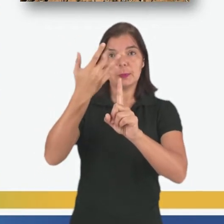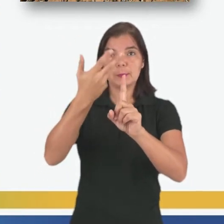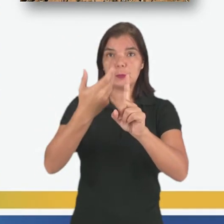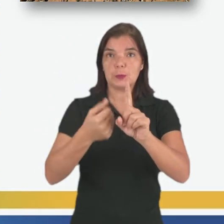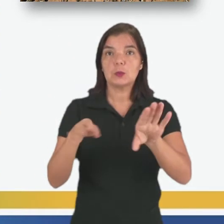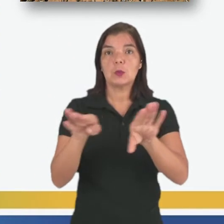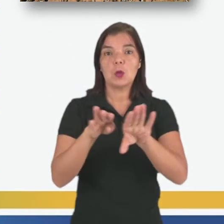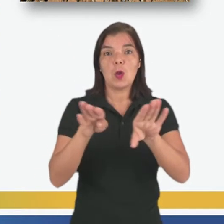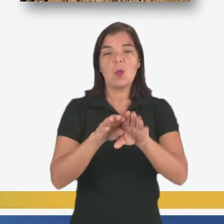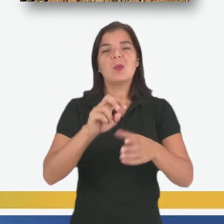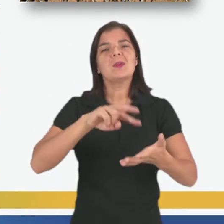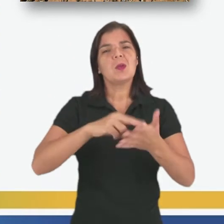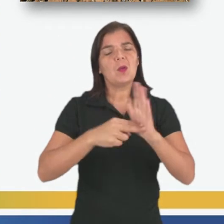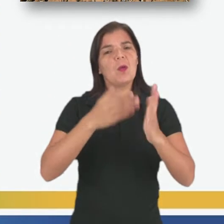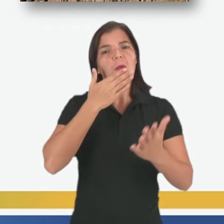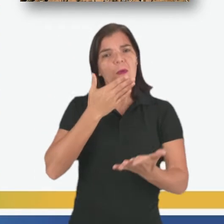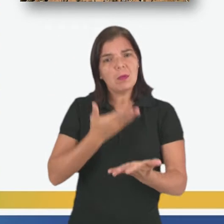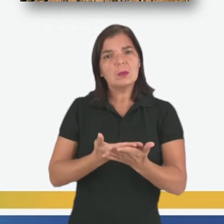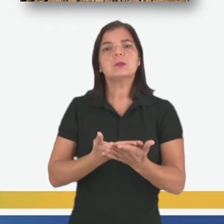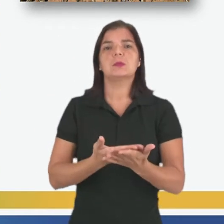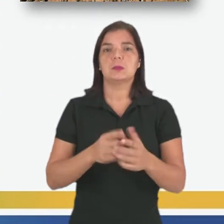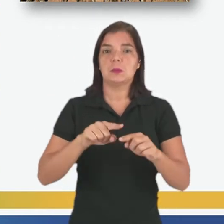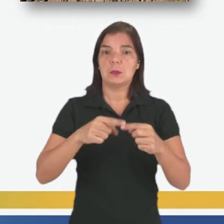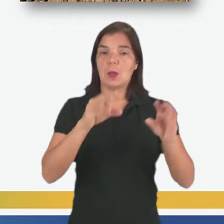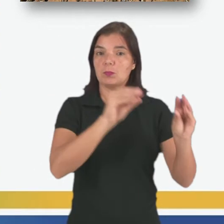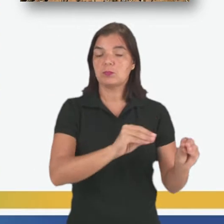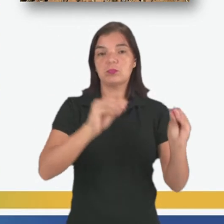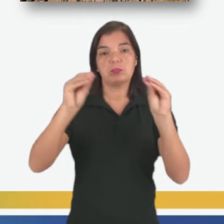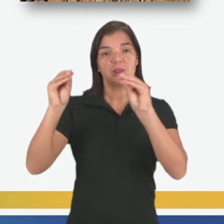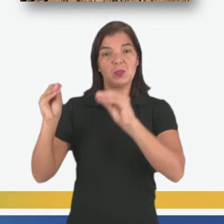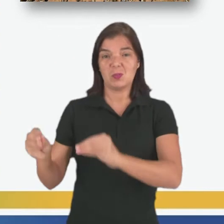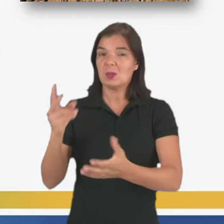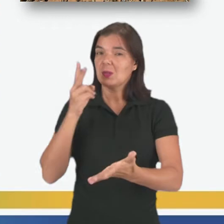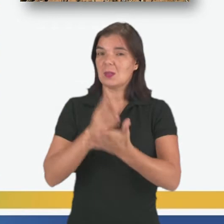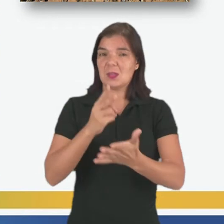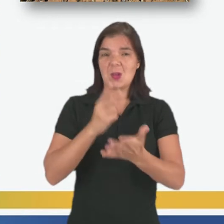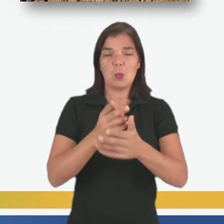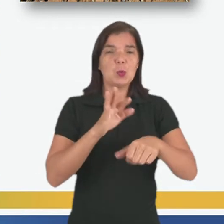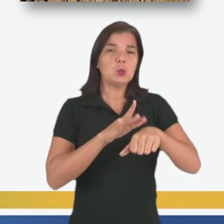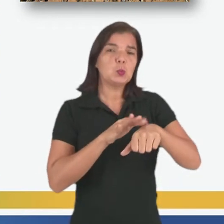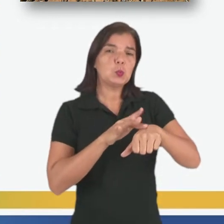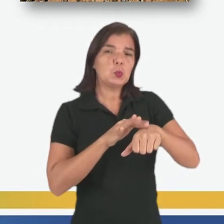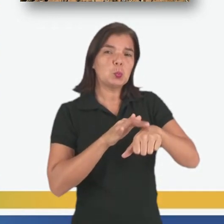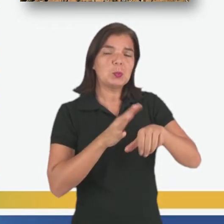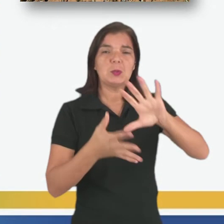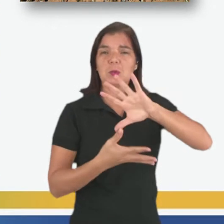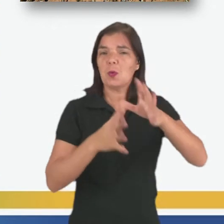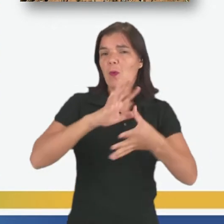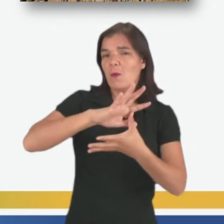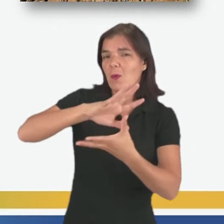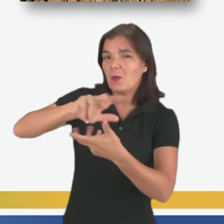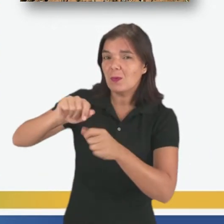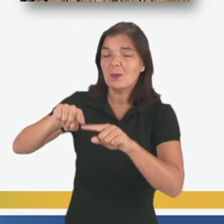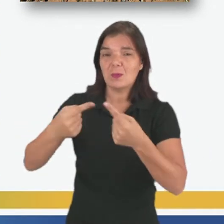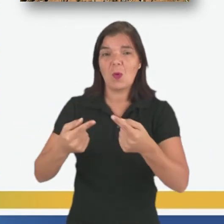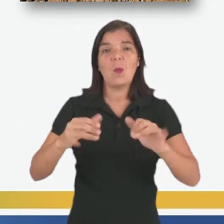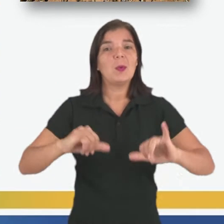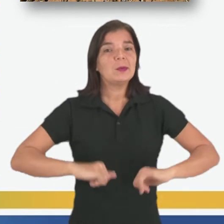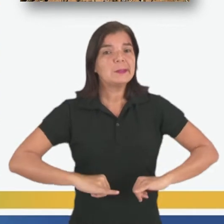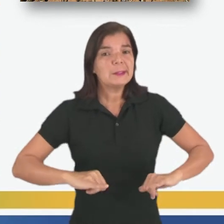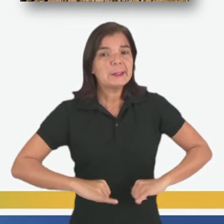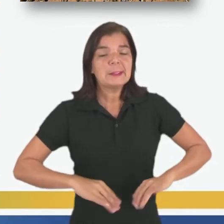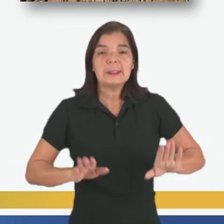semiárido, chega a ser assustador. Migração desenfreada, epidemias, fome, sede e miséria.